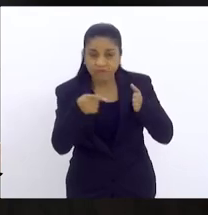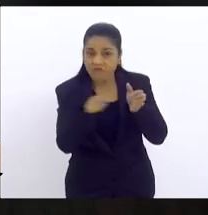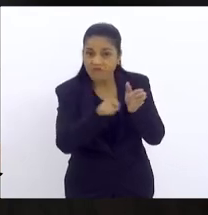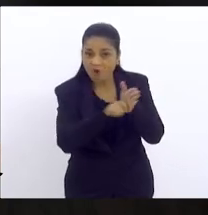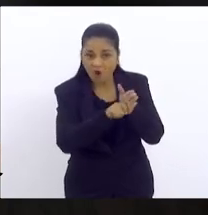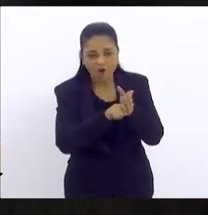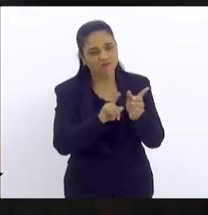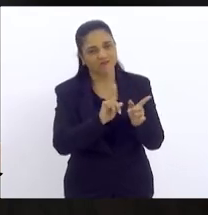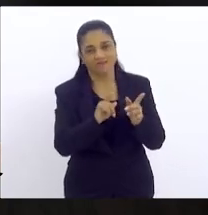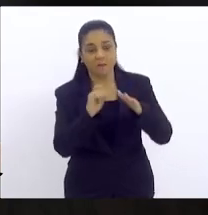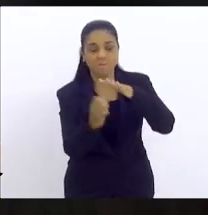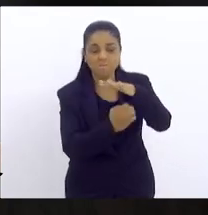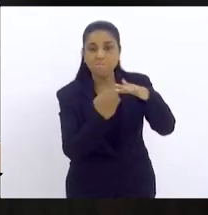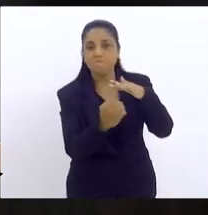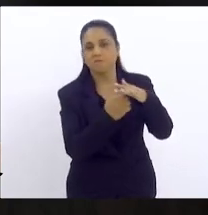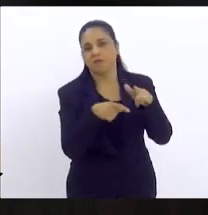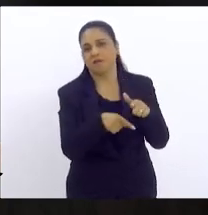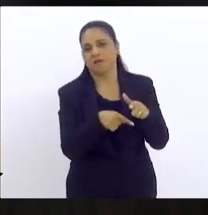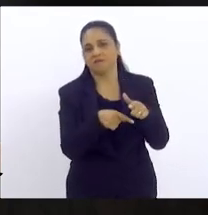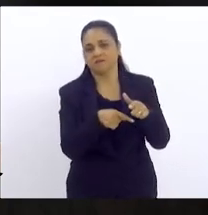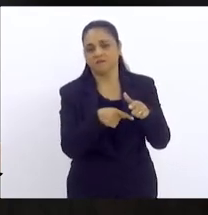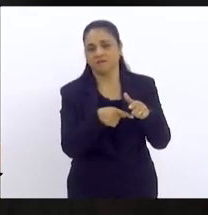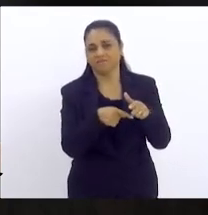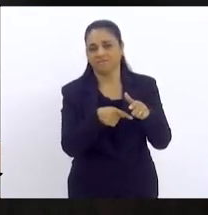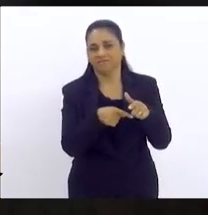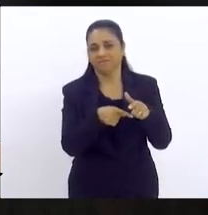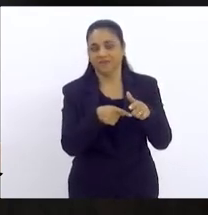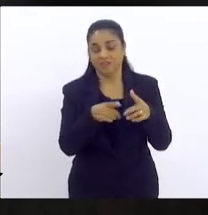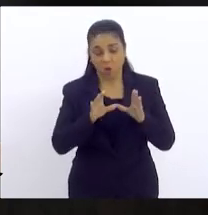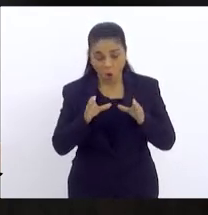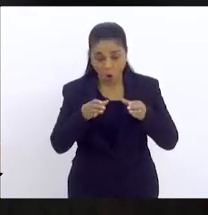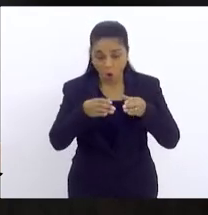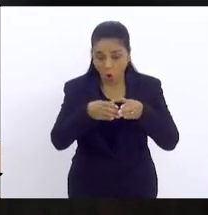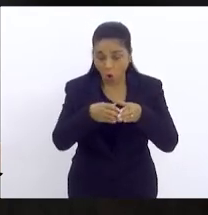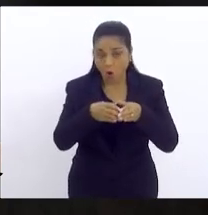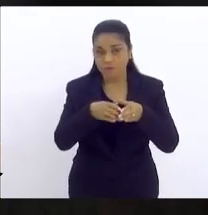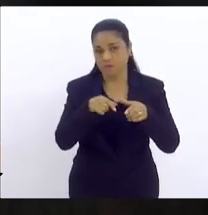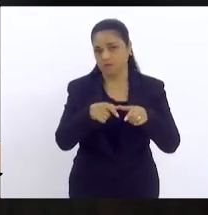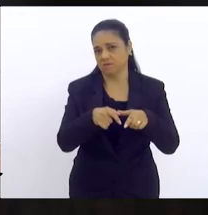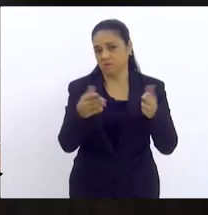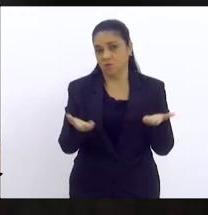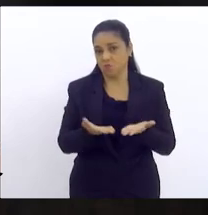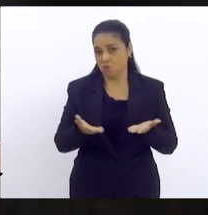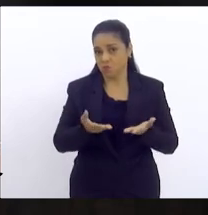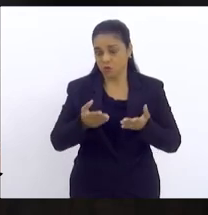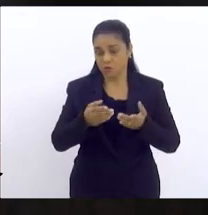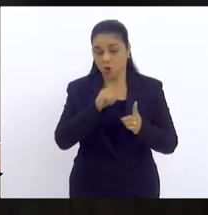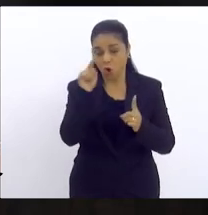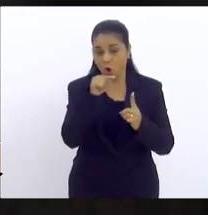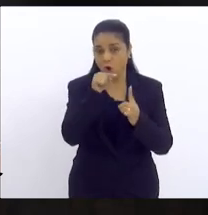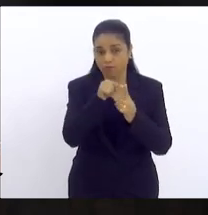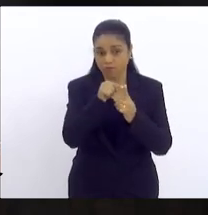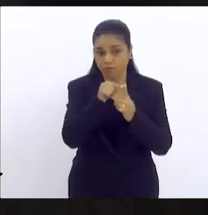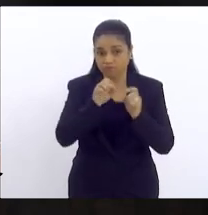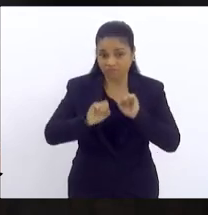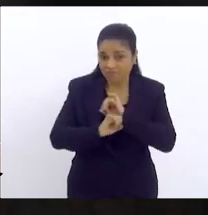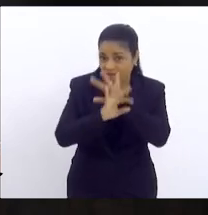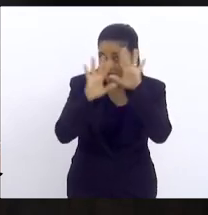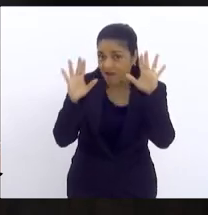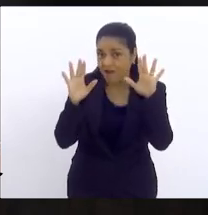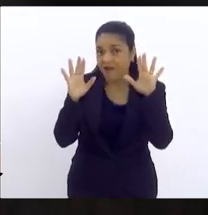e nós vimos aí quero deixar isso bem claro que essa comissão aqui deixar isso bem claro e objetivo olhando para câmera